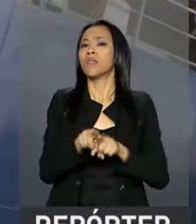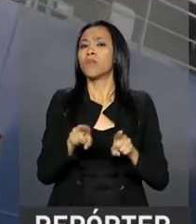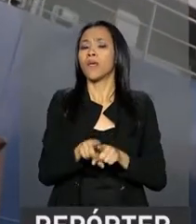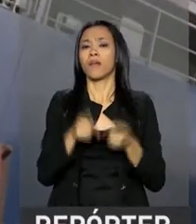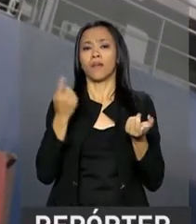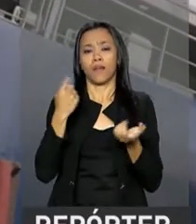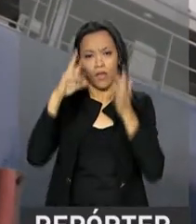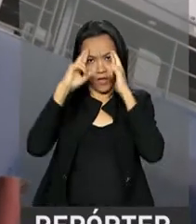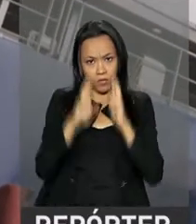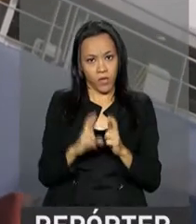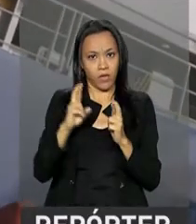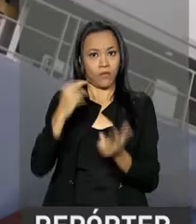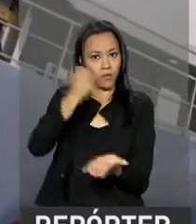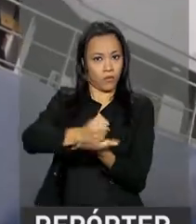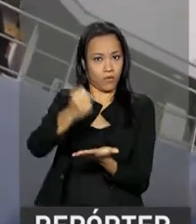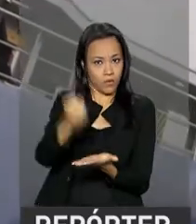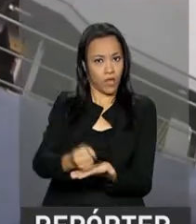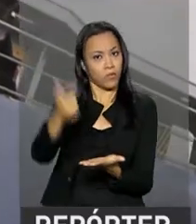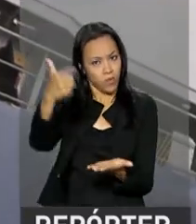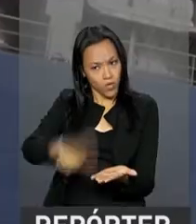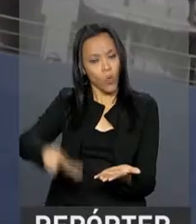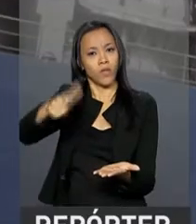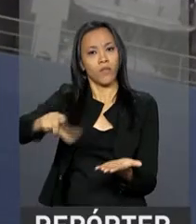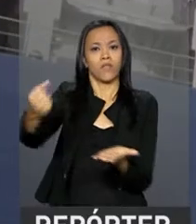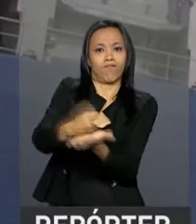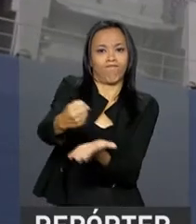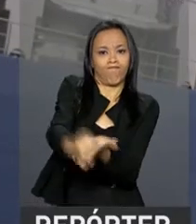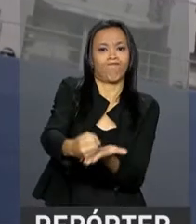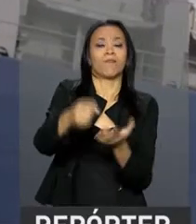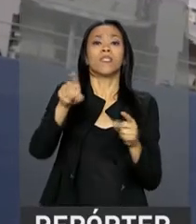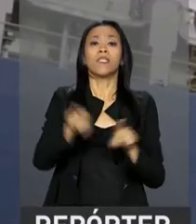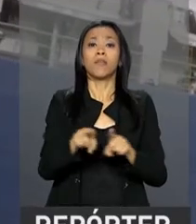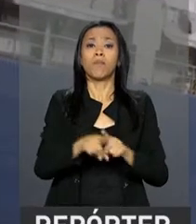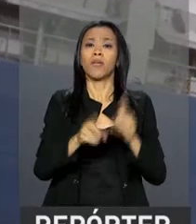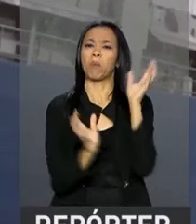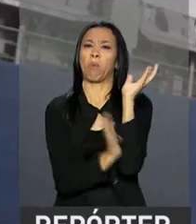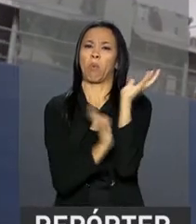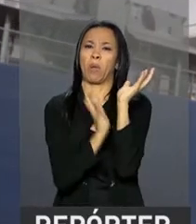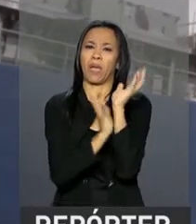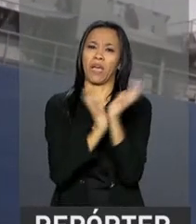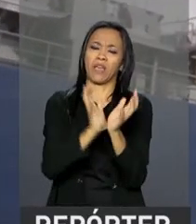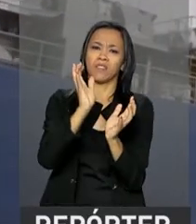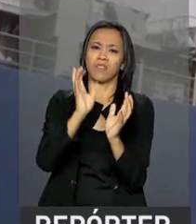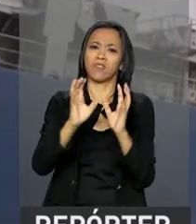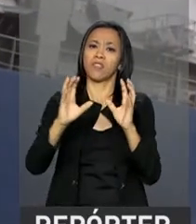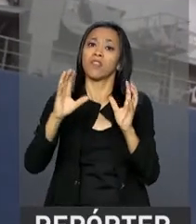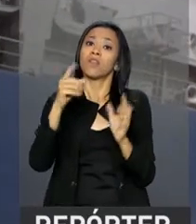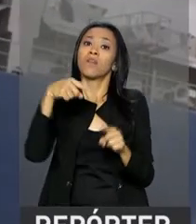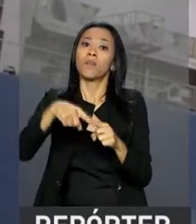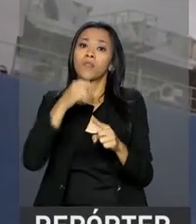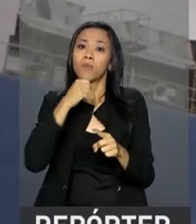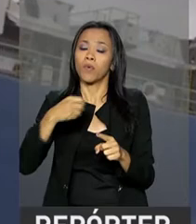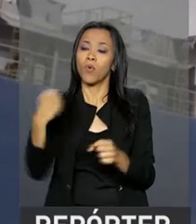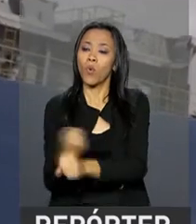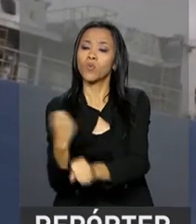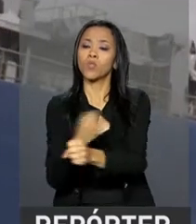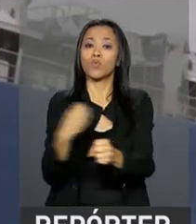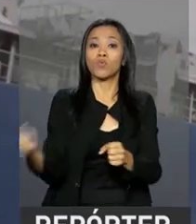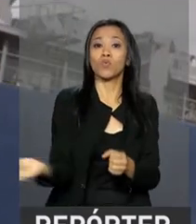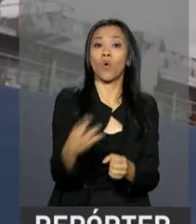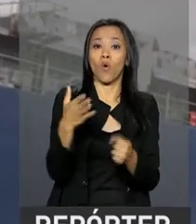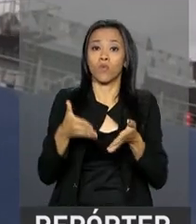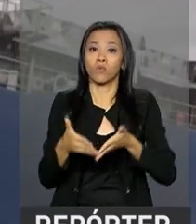contratos sejam renovados e desburocratização procedimentos para autorização para a construção de novos terminais